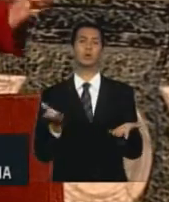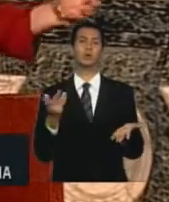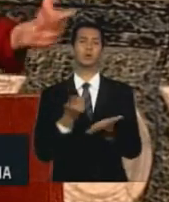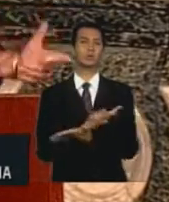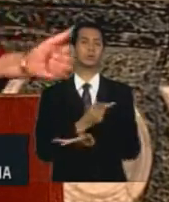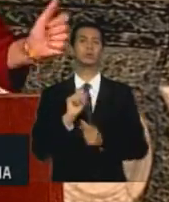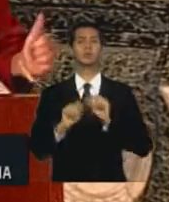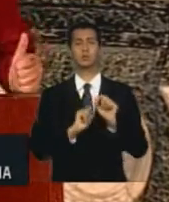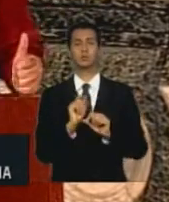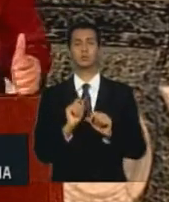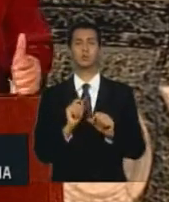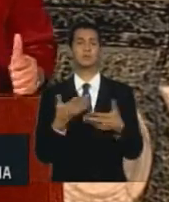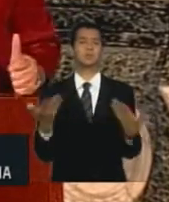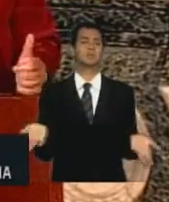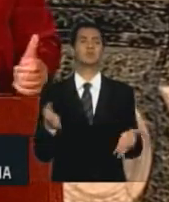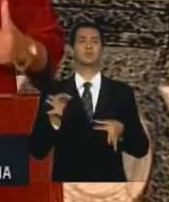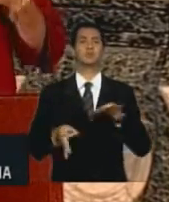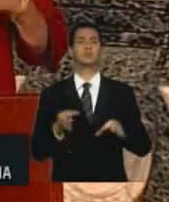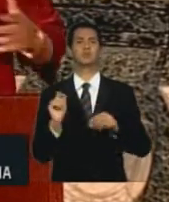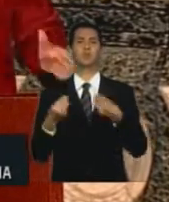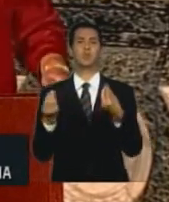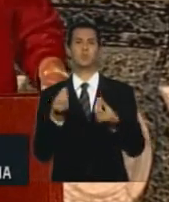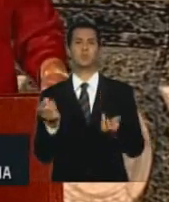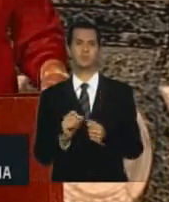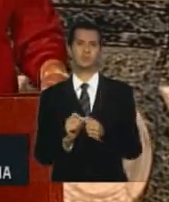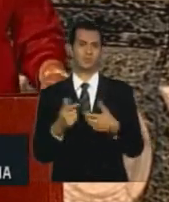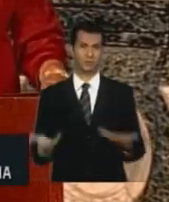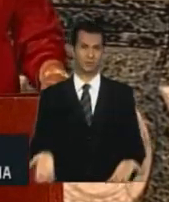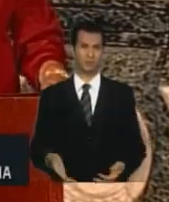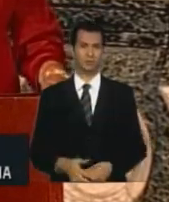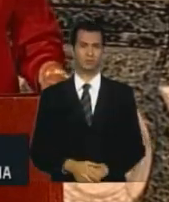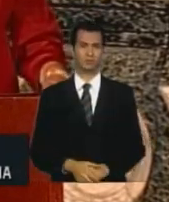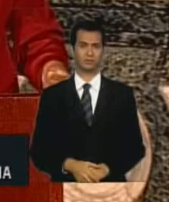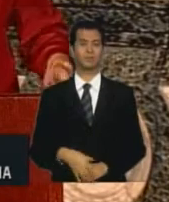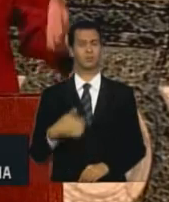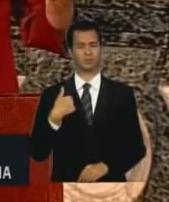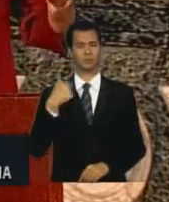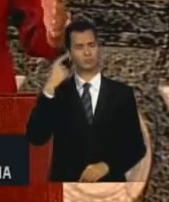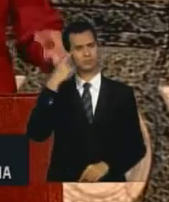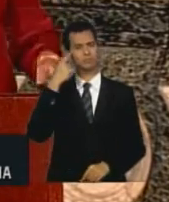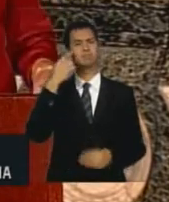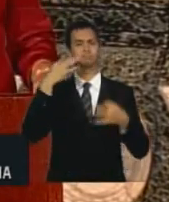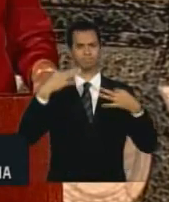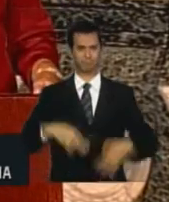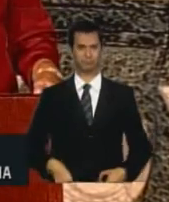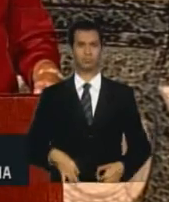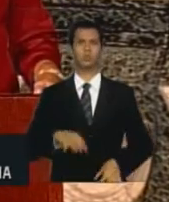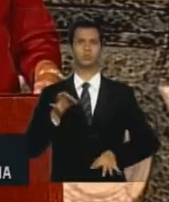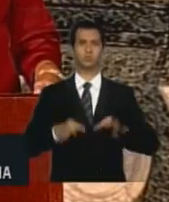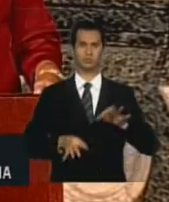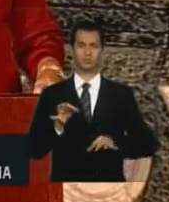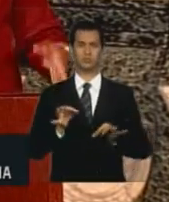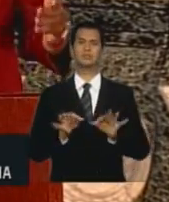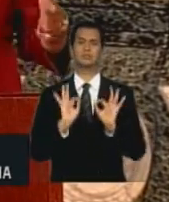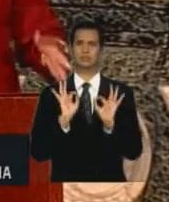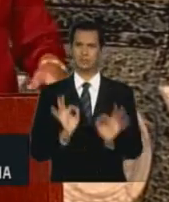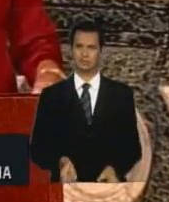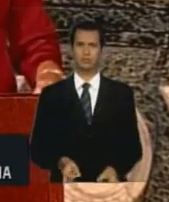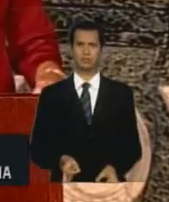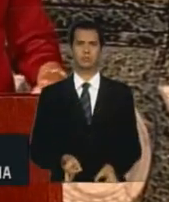fato, onde é que está a justiça. Eu, além de ter plena certeza que a justiça foi feita do ponto de